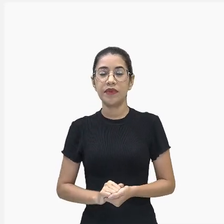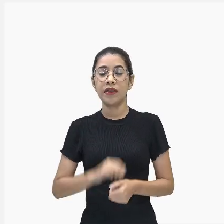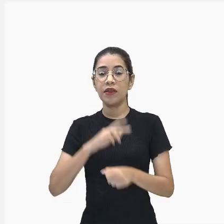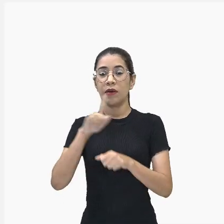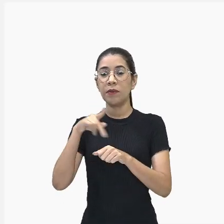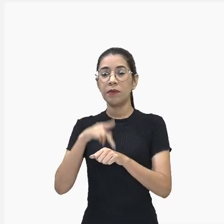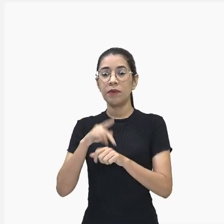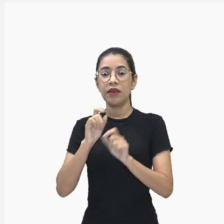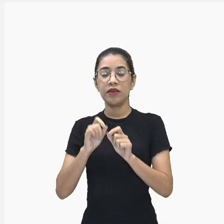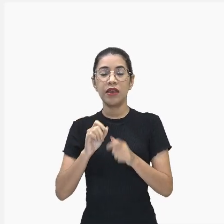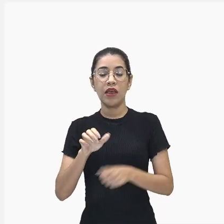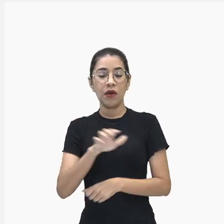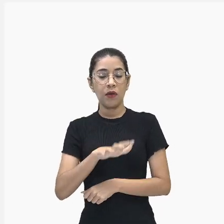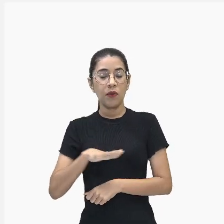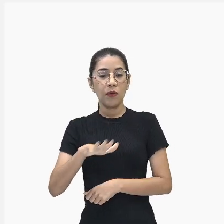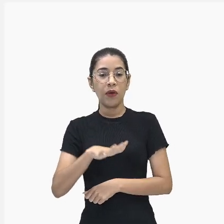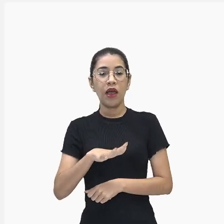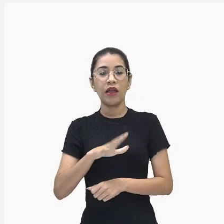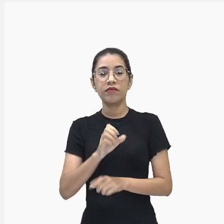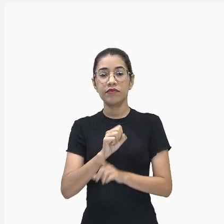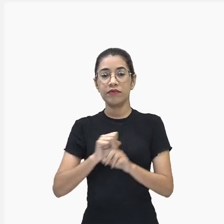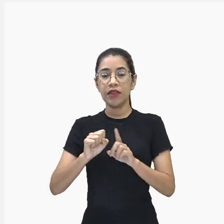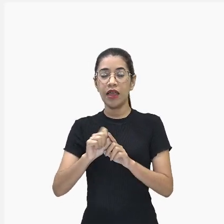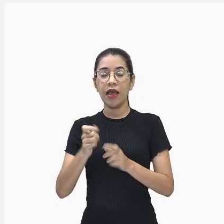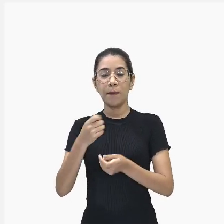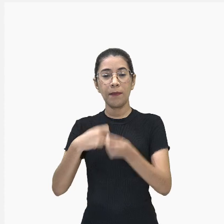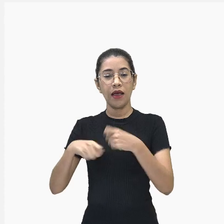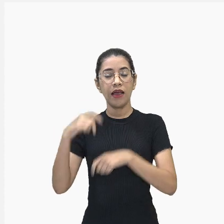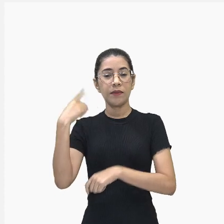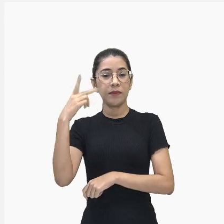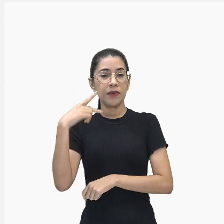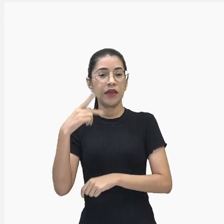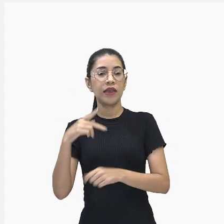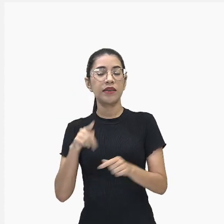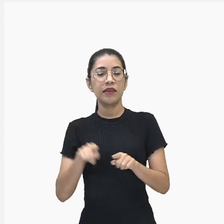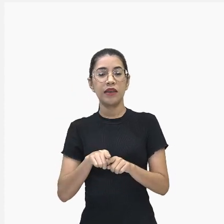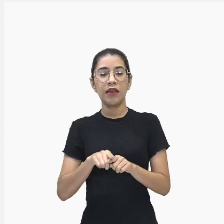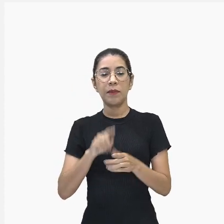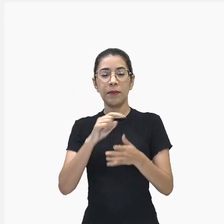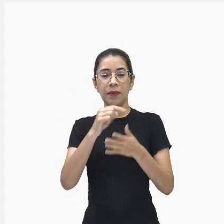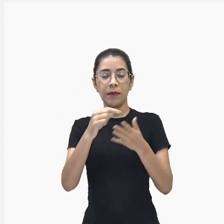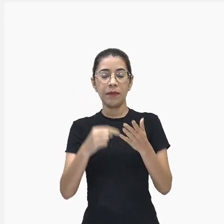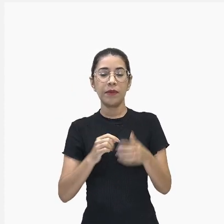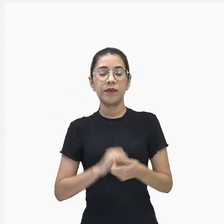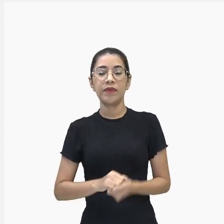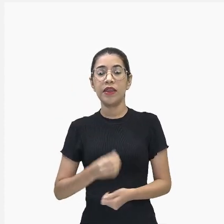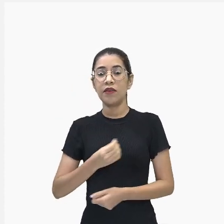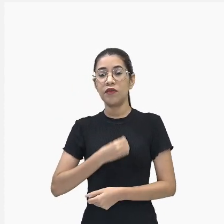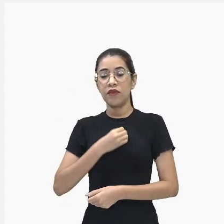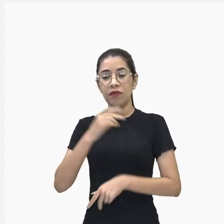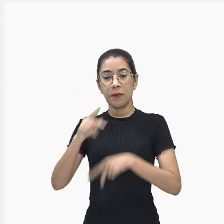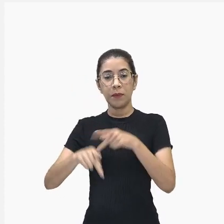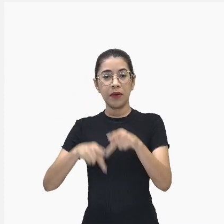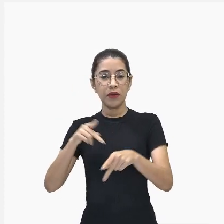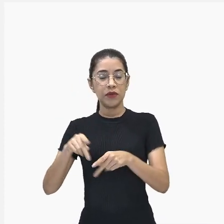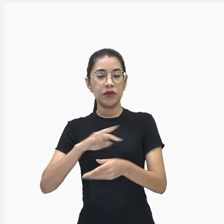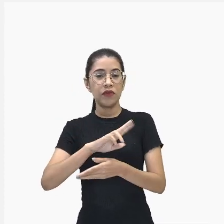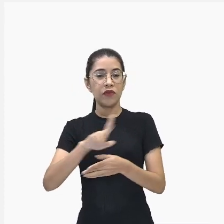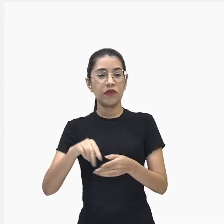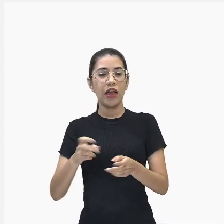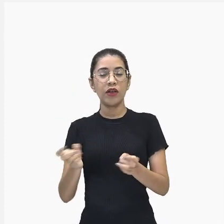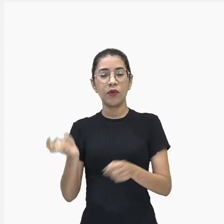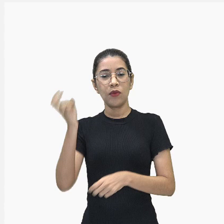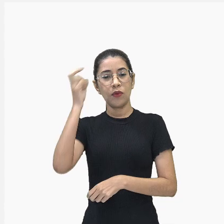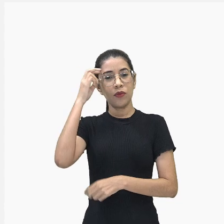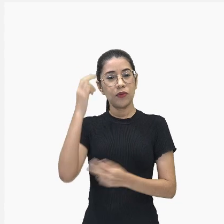País é um determinado território social, política e geograficamente delimitado, habitado por uma população com cultura